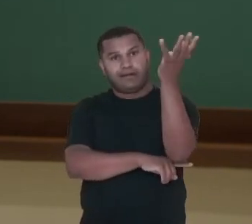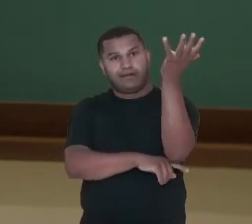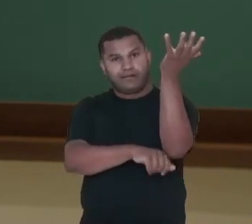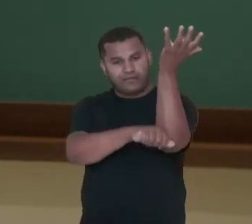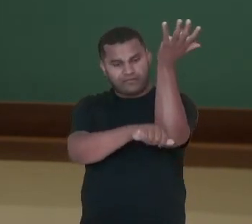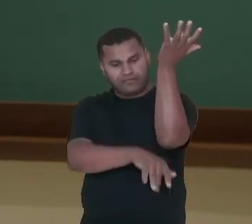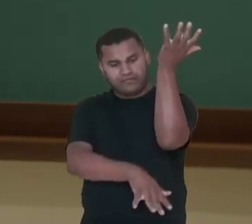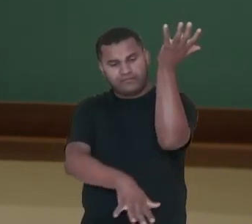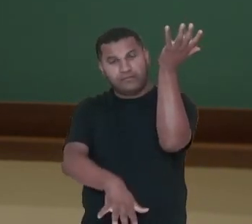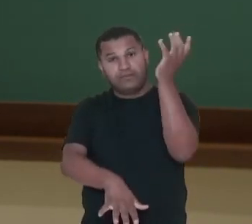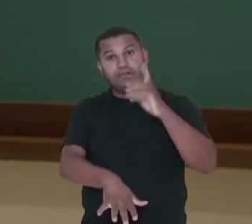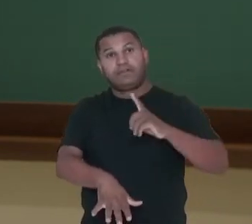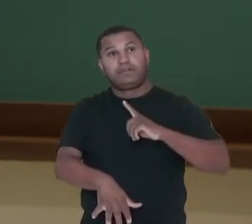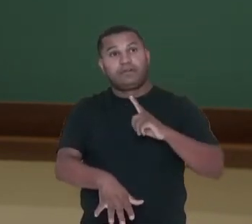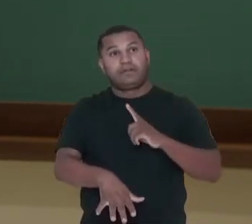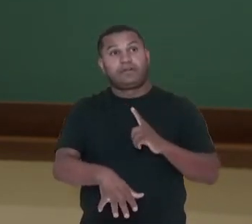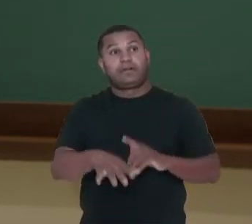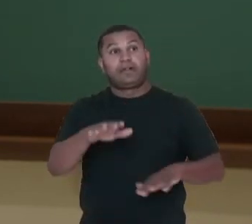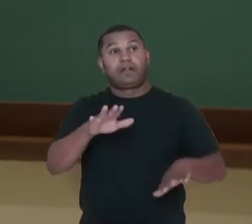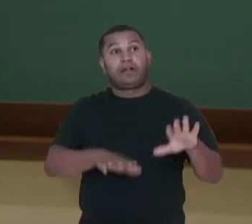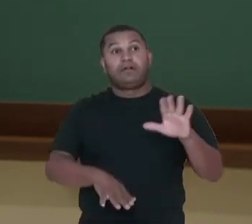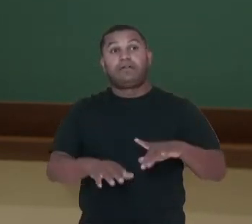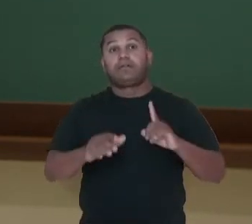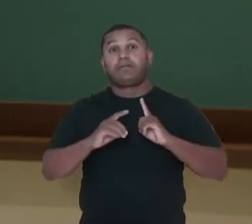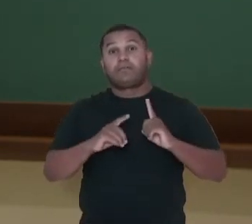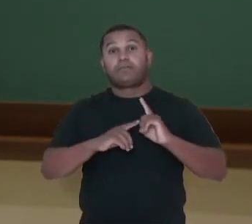quê? Destruir